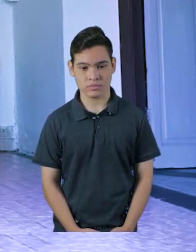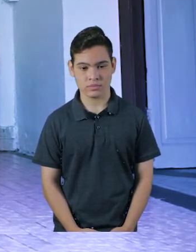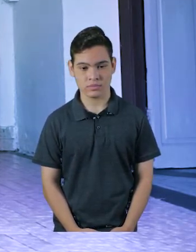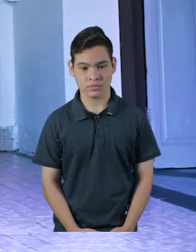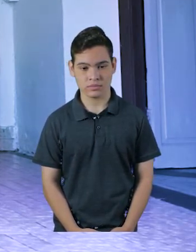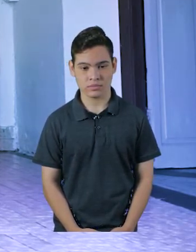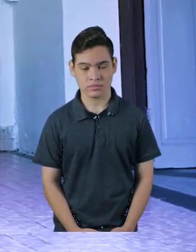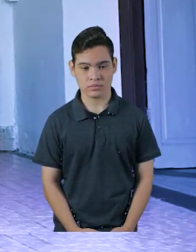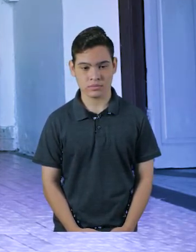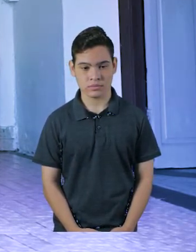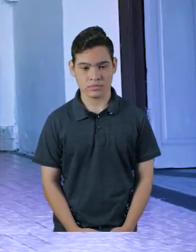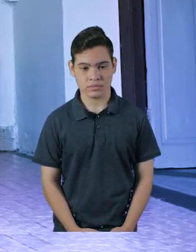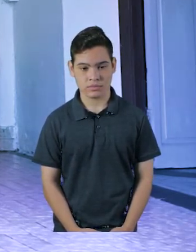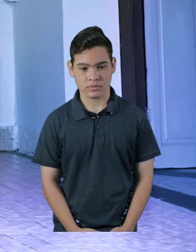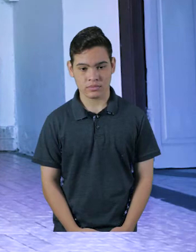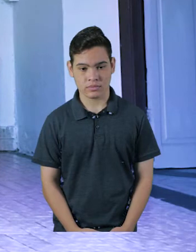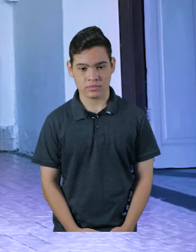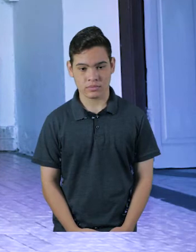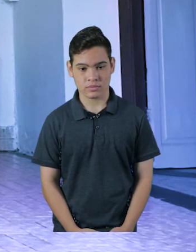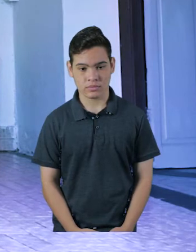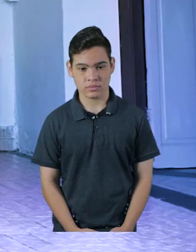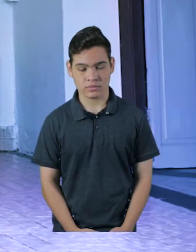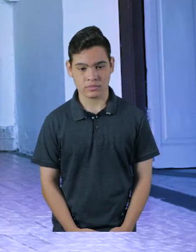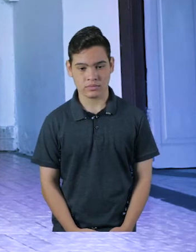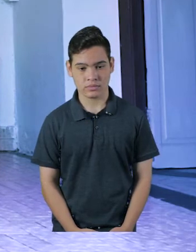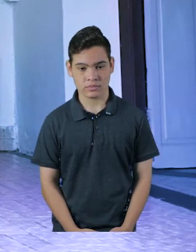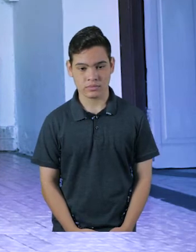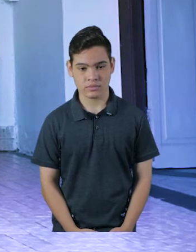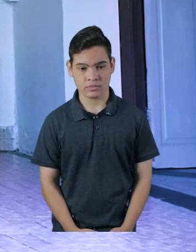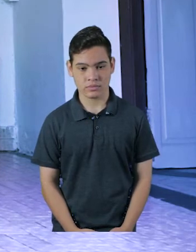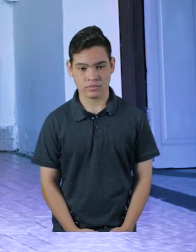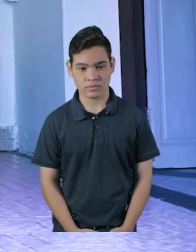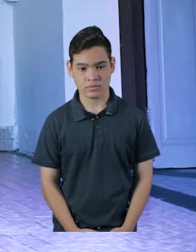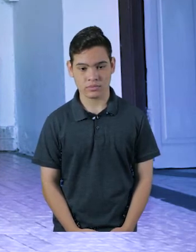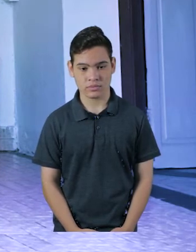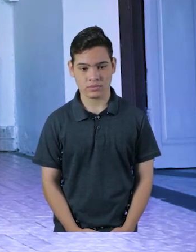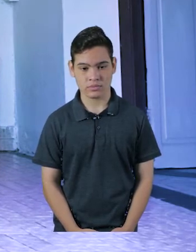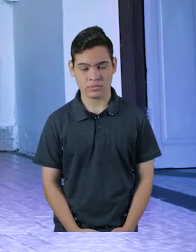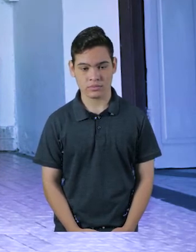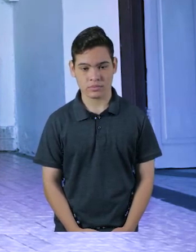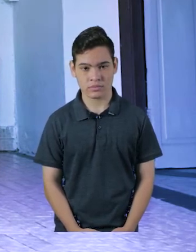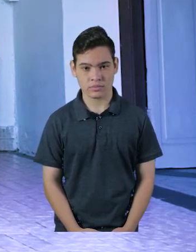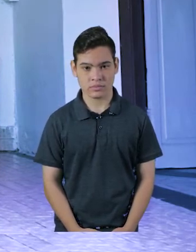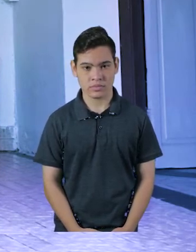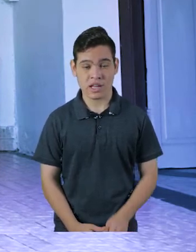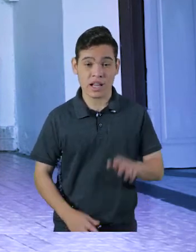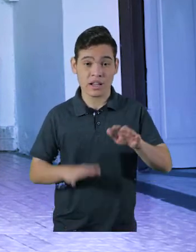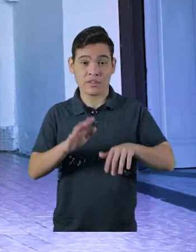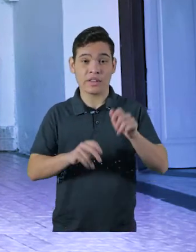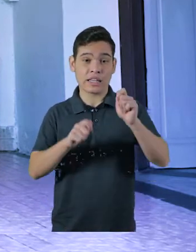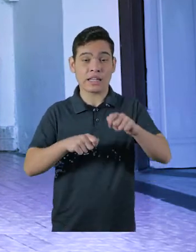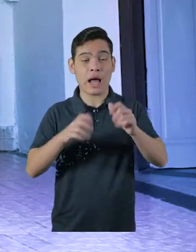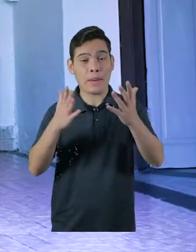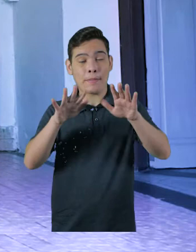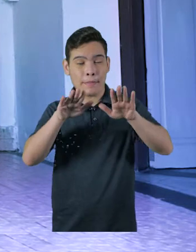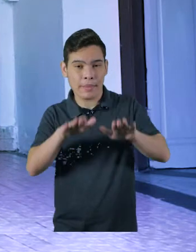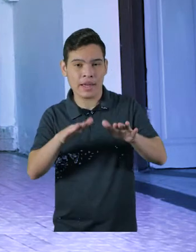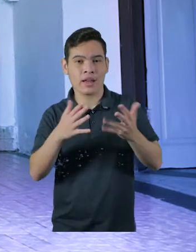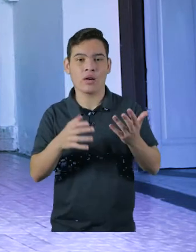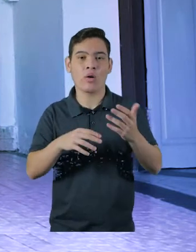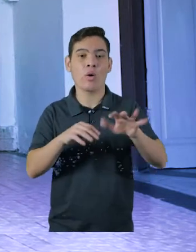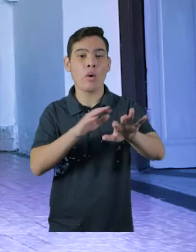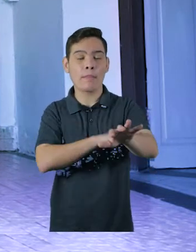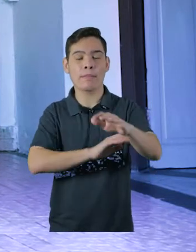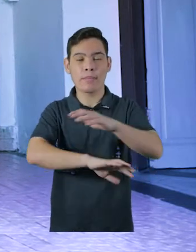sinta seguro. Essa cadeira não dá, mas daria para colocar a cabeça, fazer uma parada